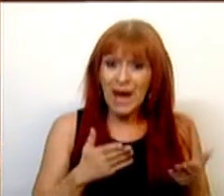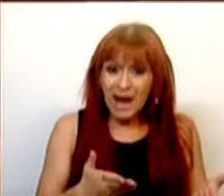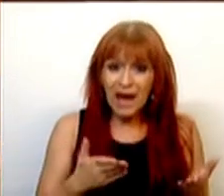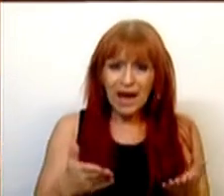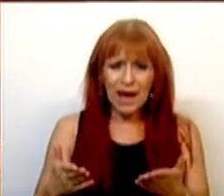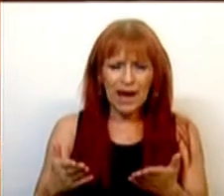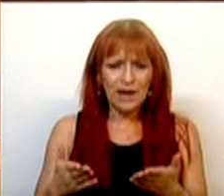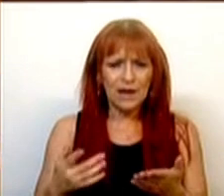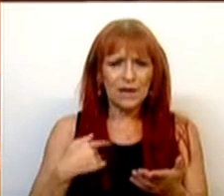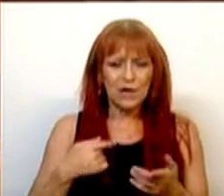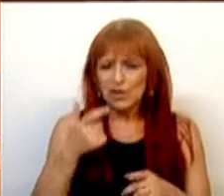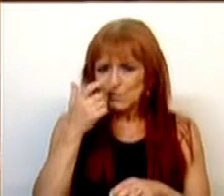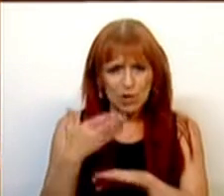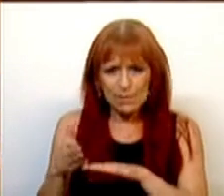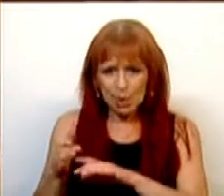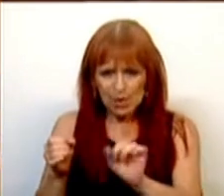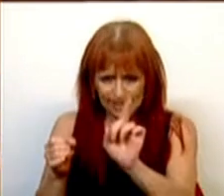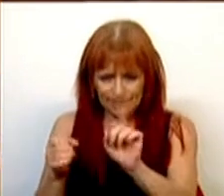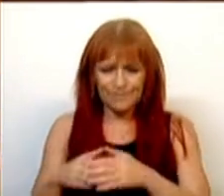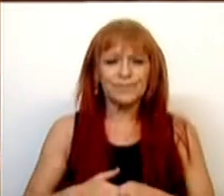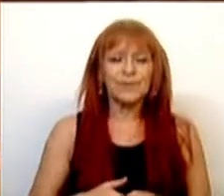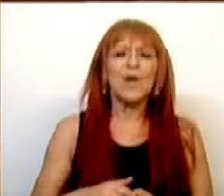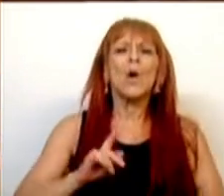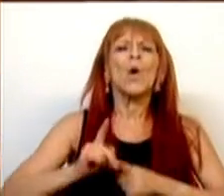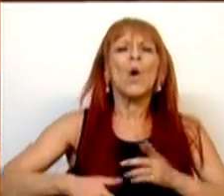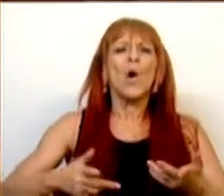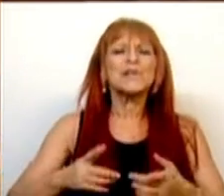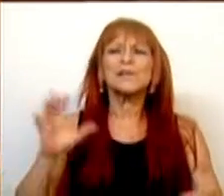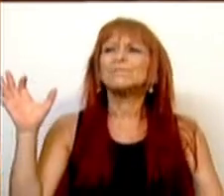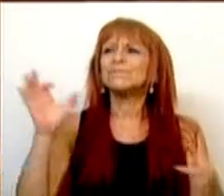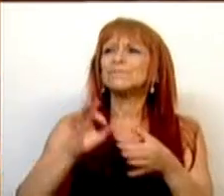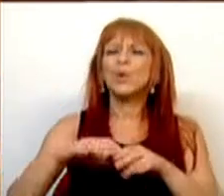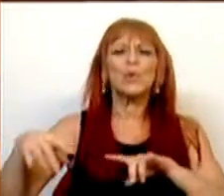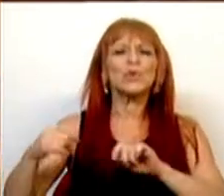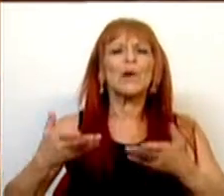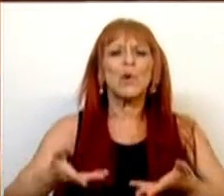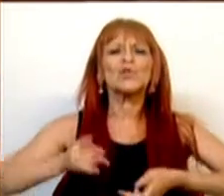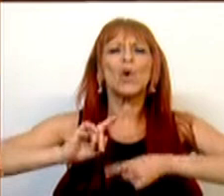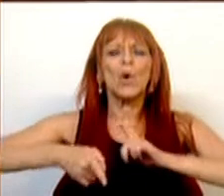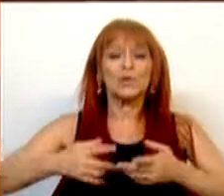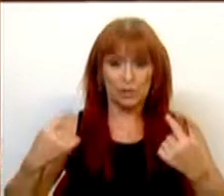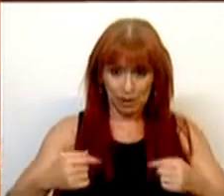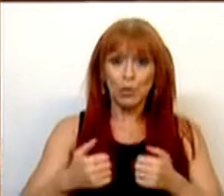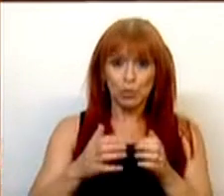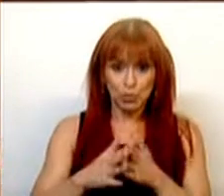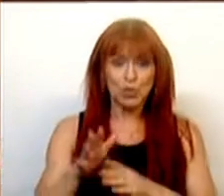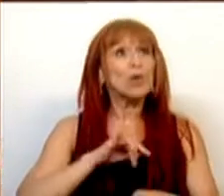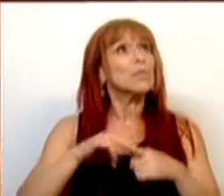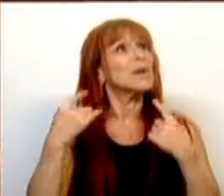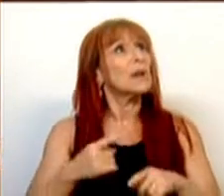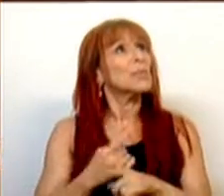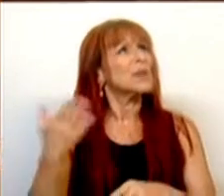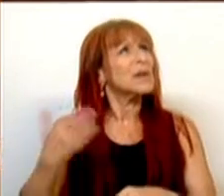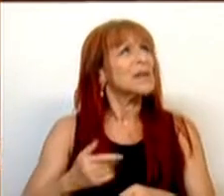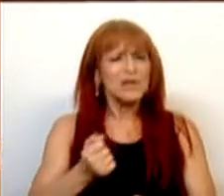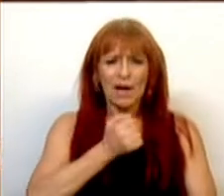assim que não deixamos ninguém para trás. E o que é que isto tem a ver com o debate de hoje? Tem tudo, senhores deputados, porque o